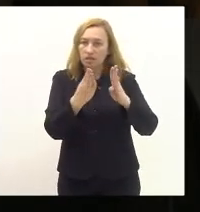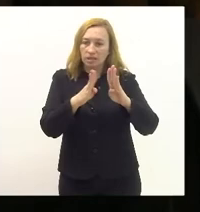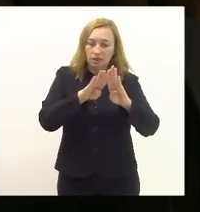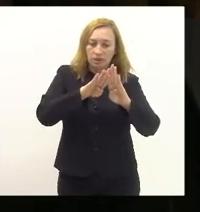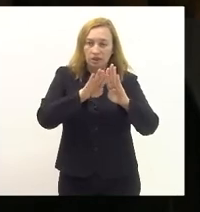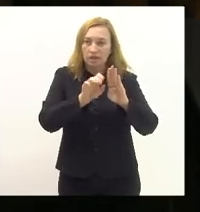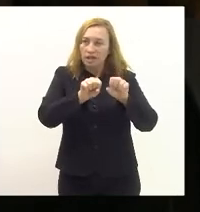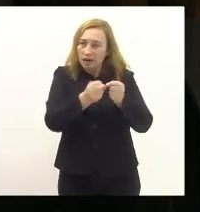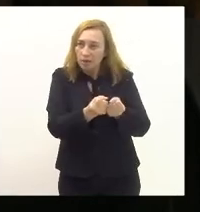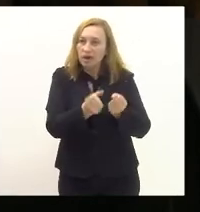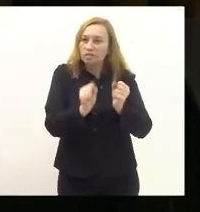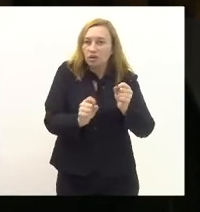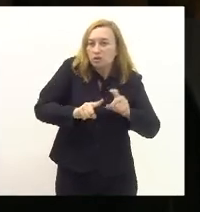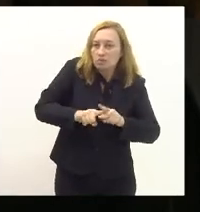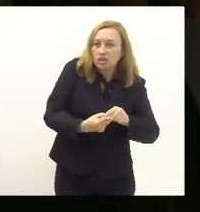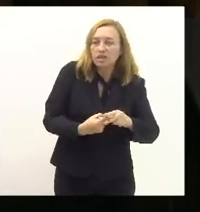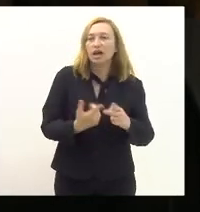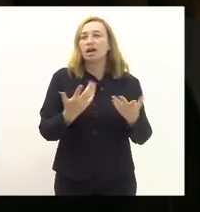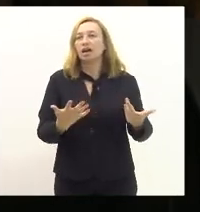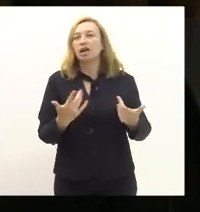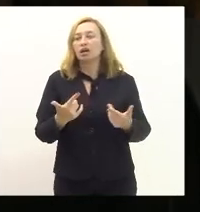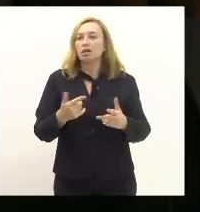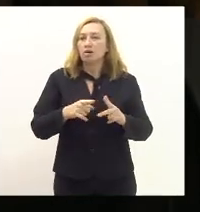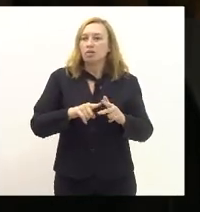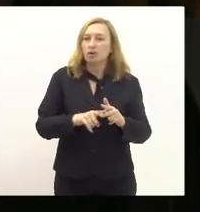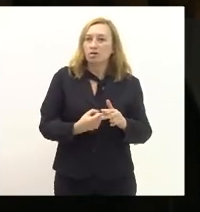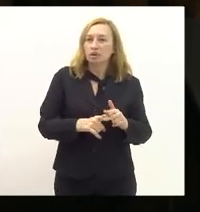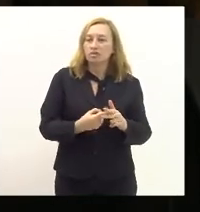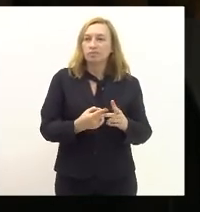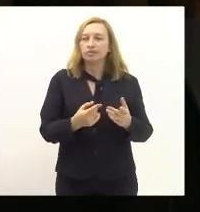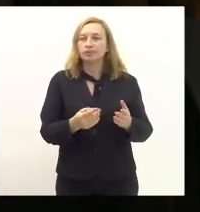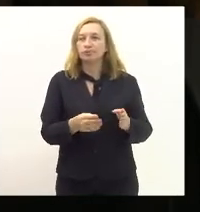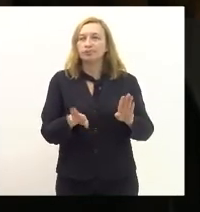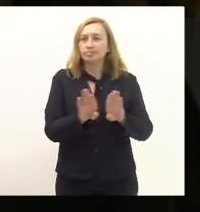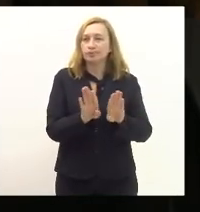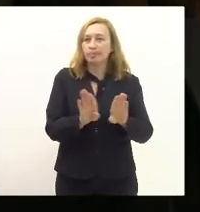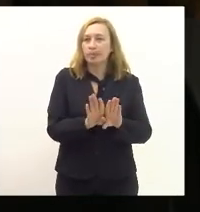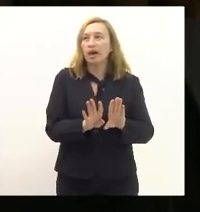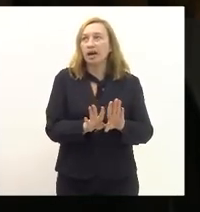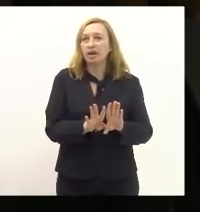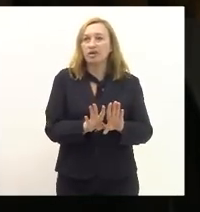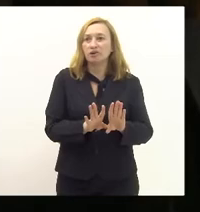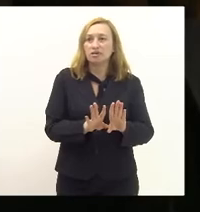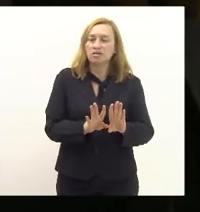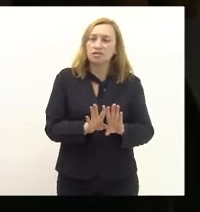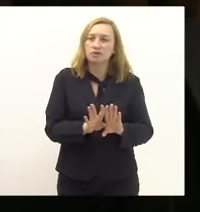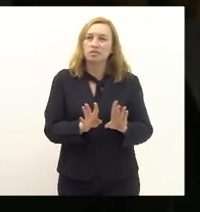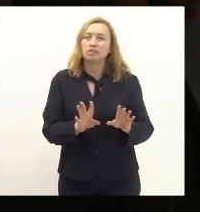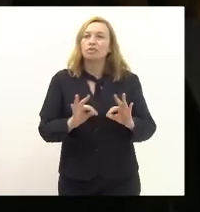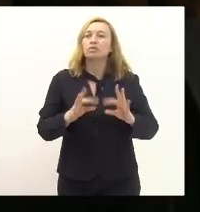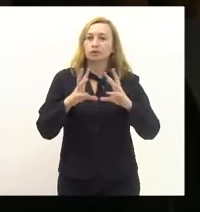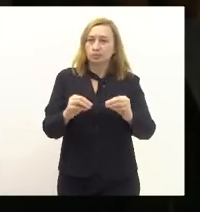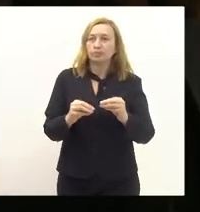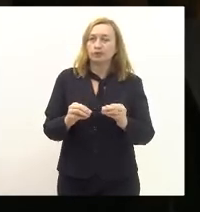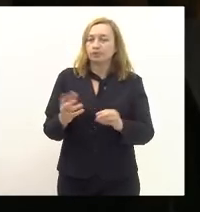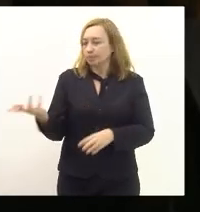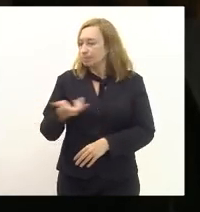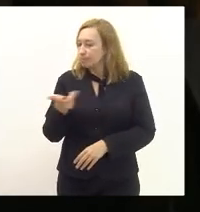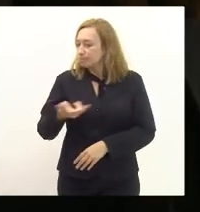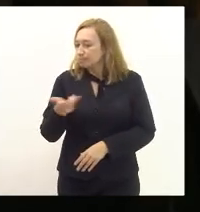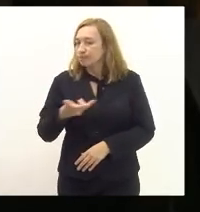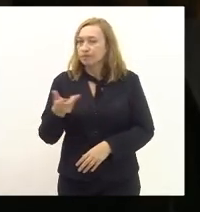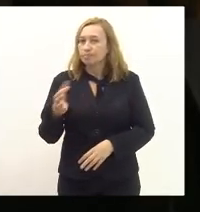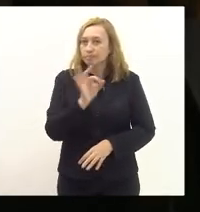ser consertada, para conseguir consertar uma janela que estava quebrada, pintar uma sala de aula. Tudo isso, ter a agilidade